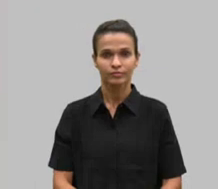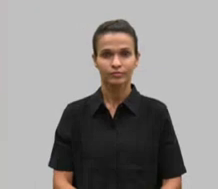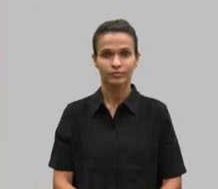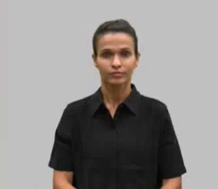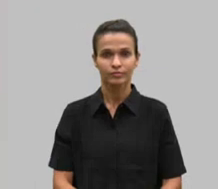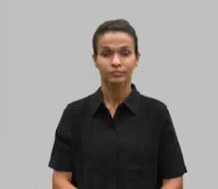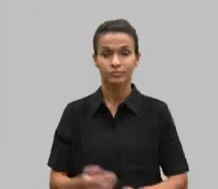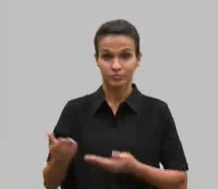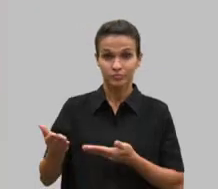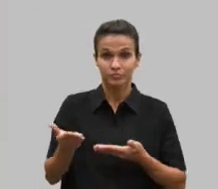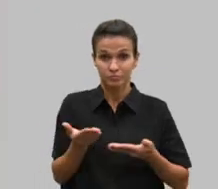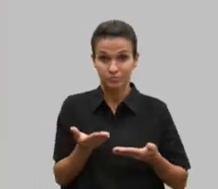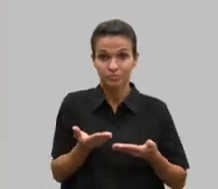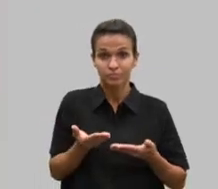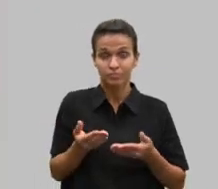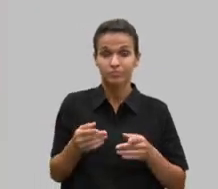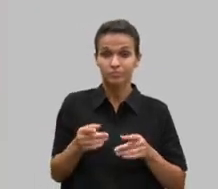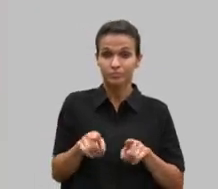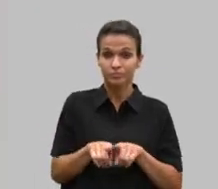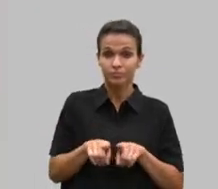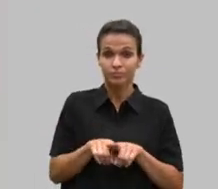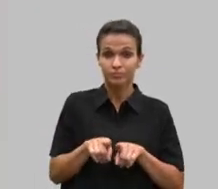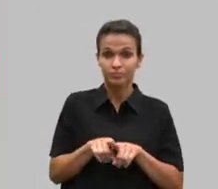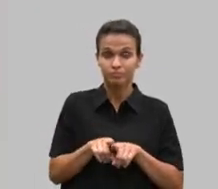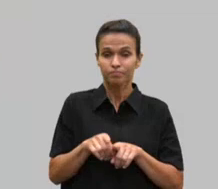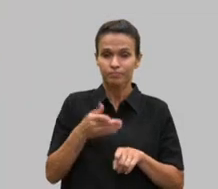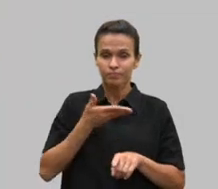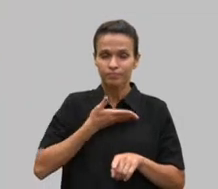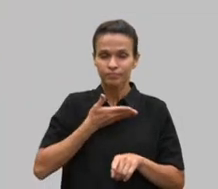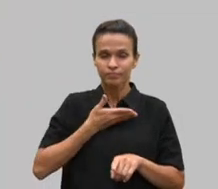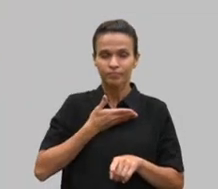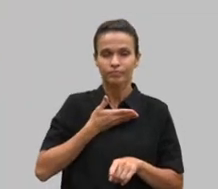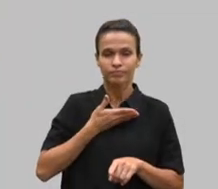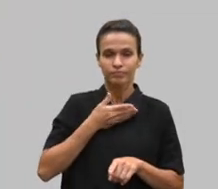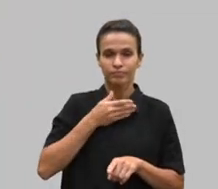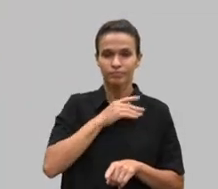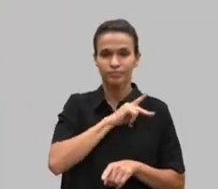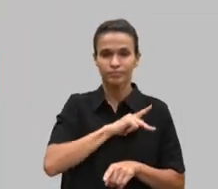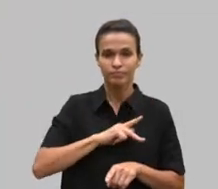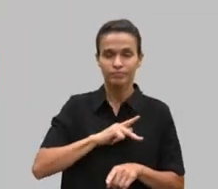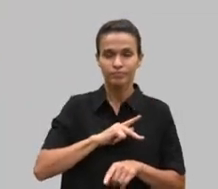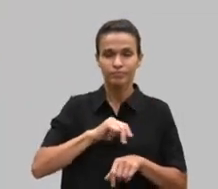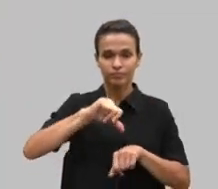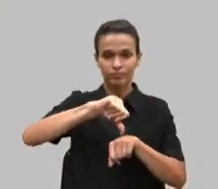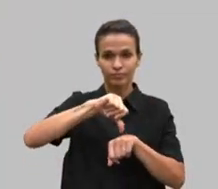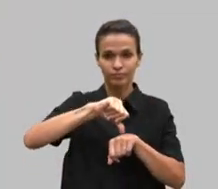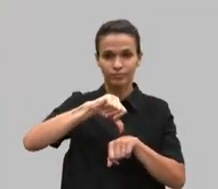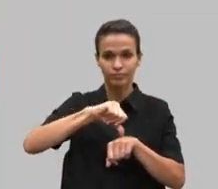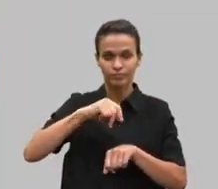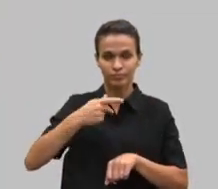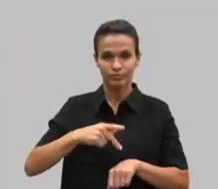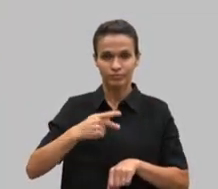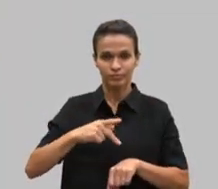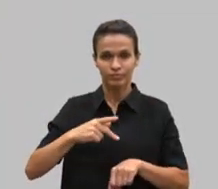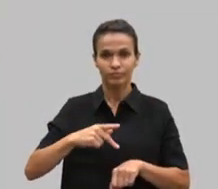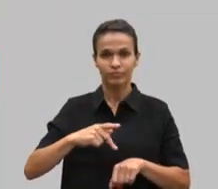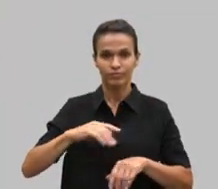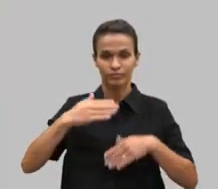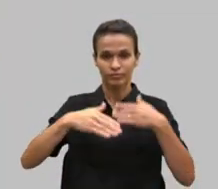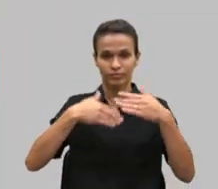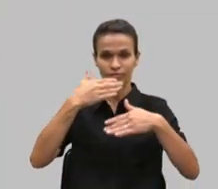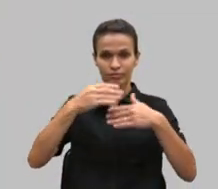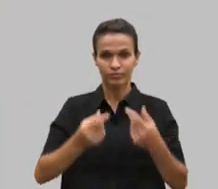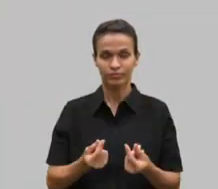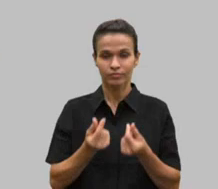convido também neste momento querida amigo presidente da Comissão desta casa de desenvolvimento econômico